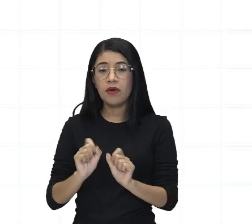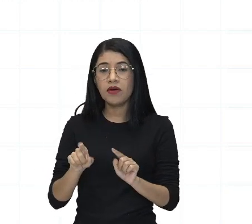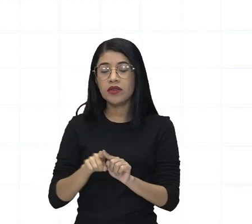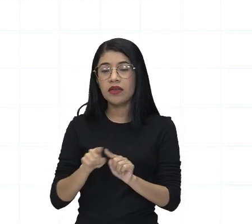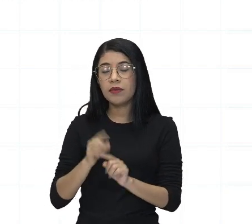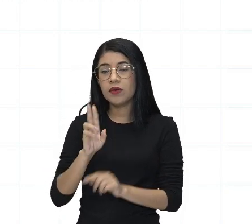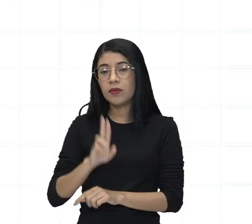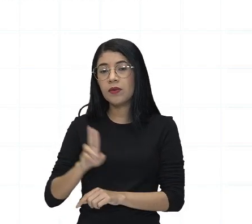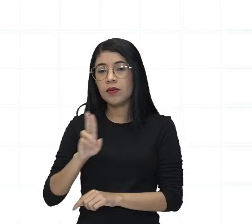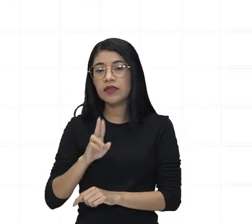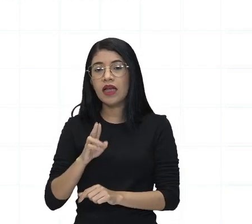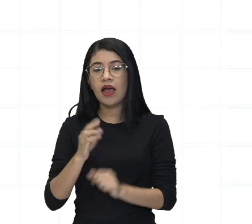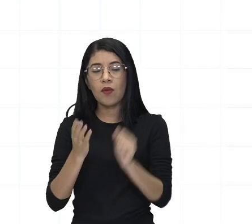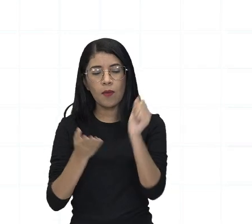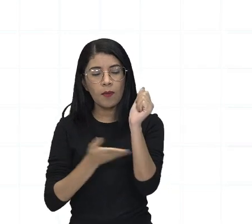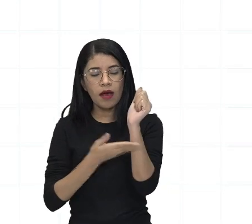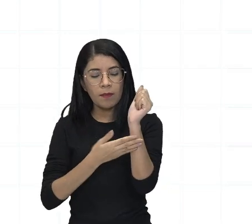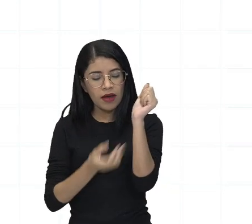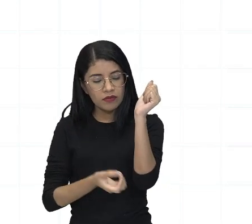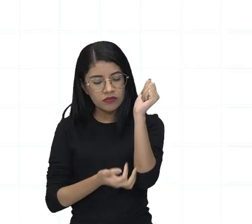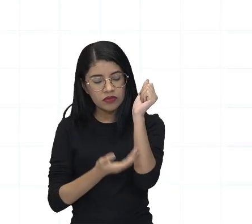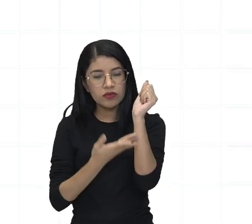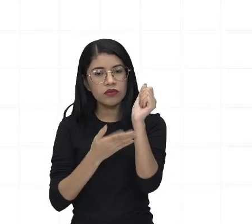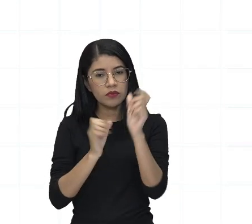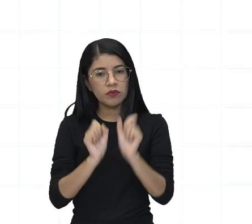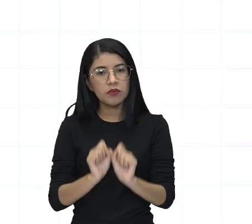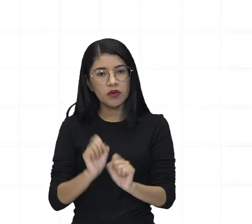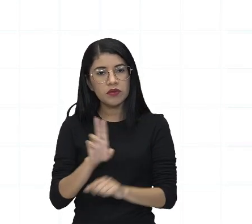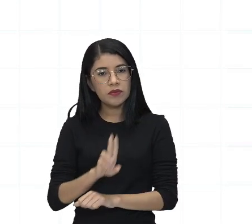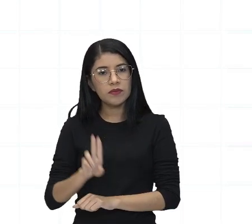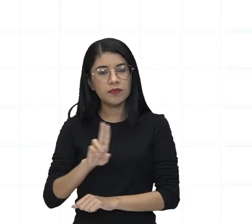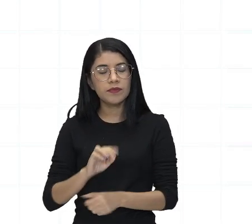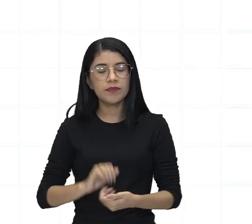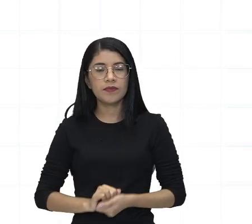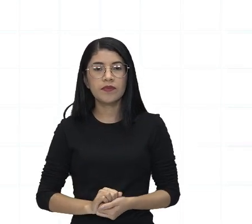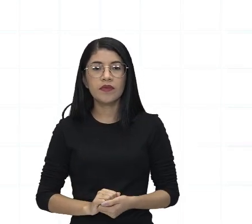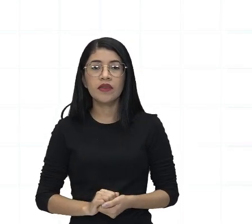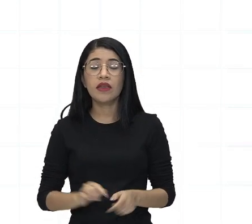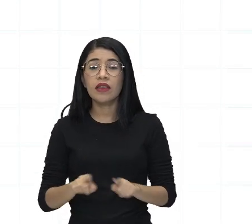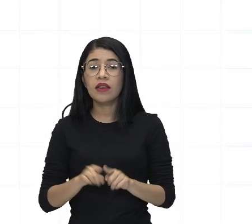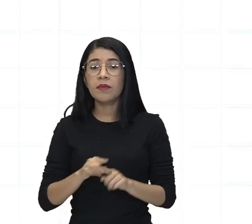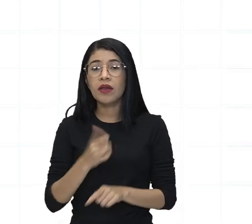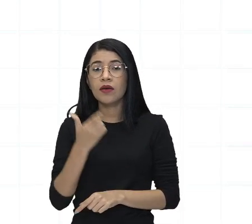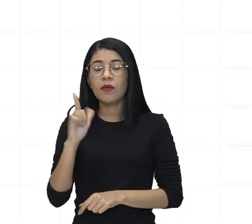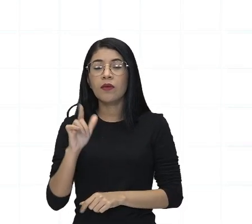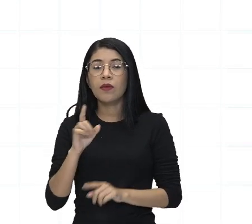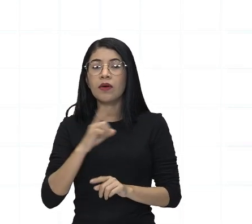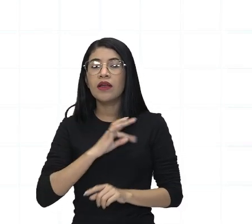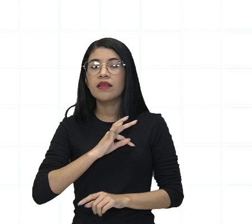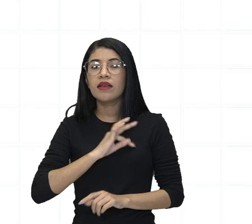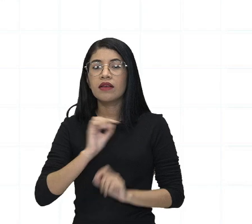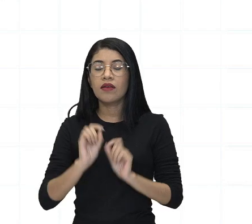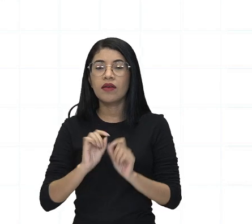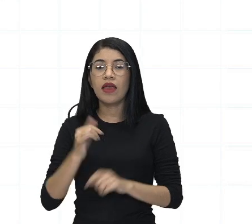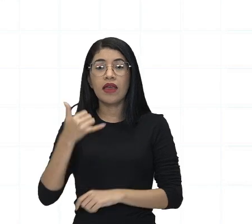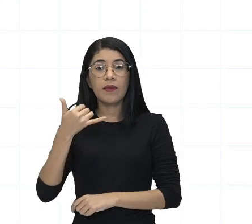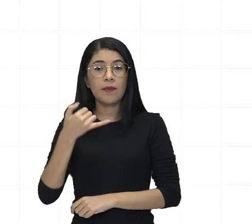aquela madeira queimada, algum objeto. E também tem uma outra técnica com